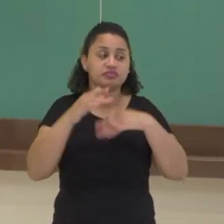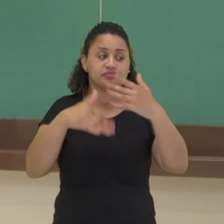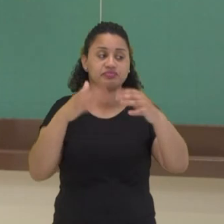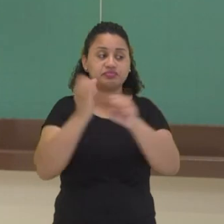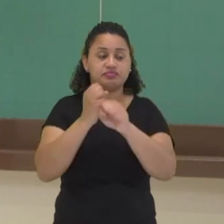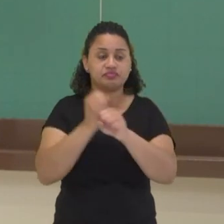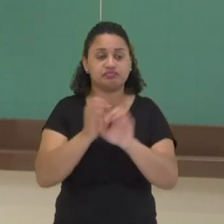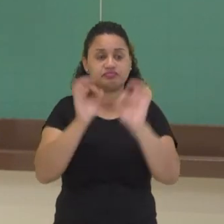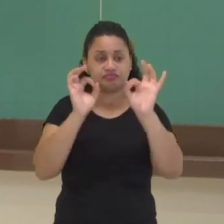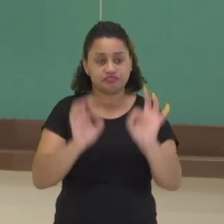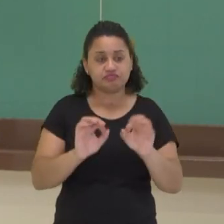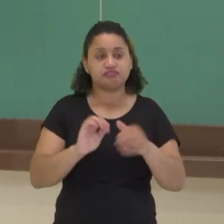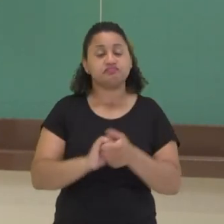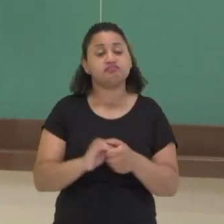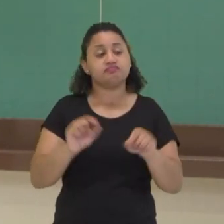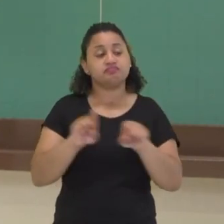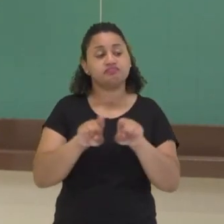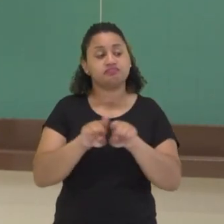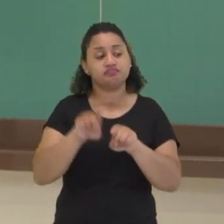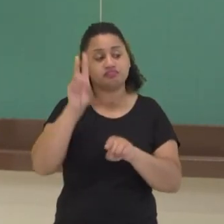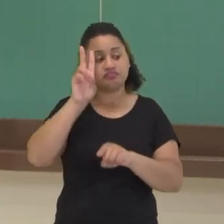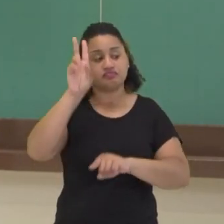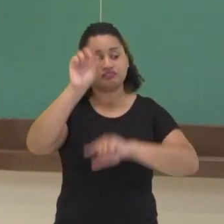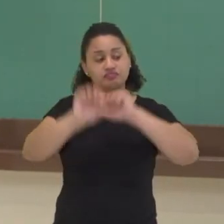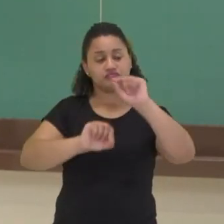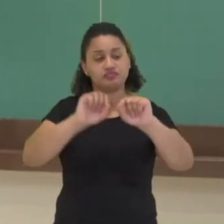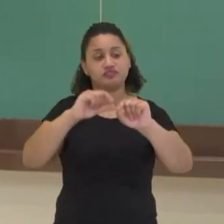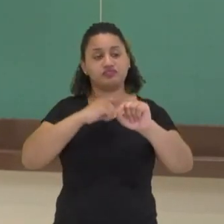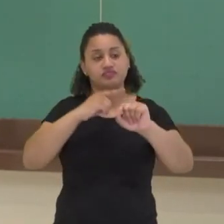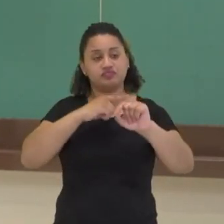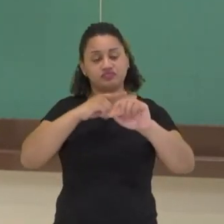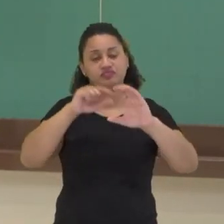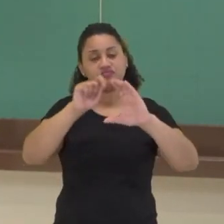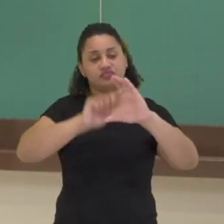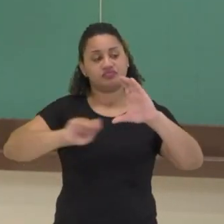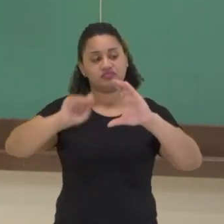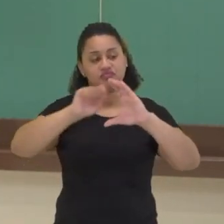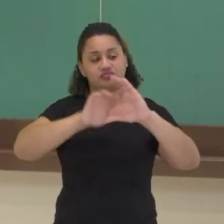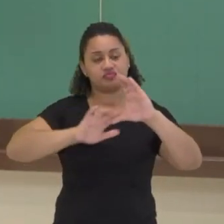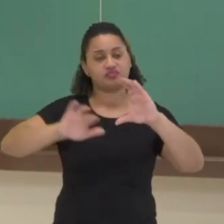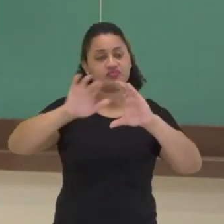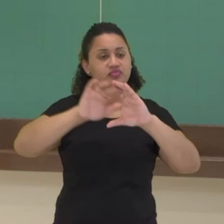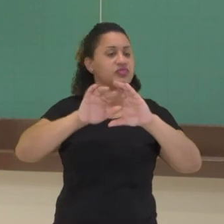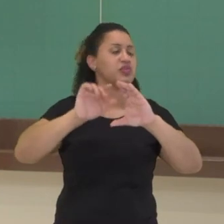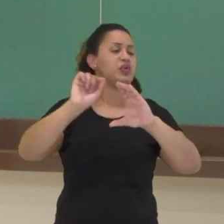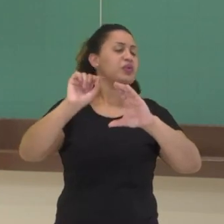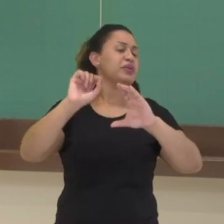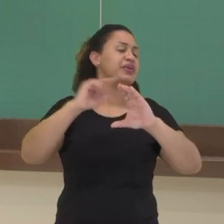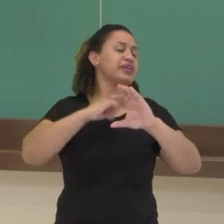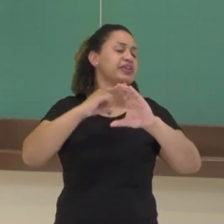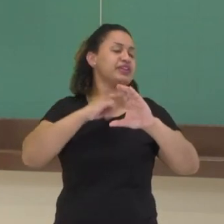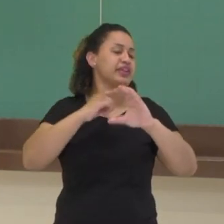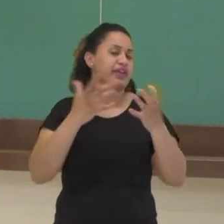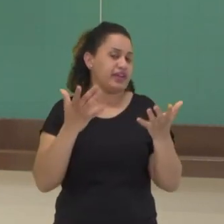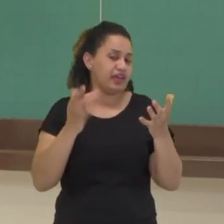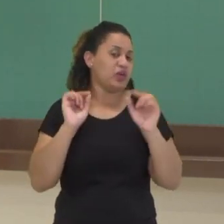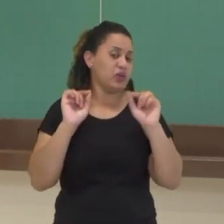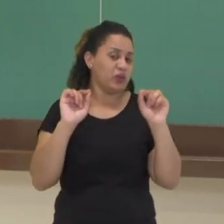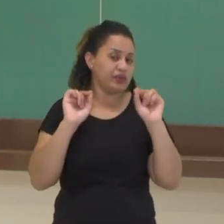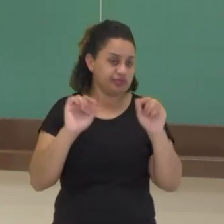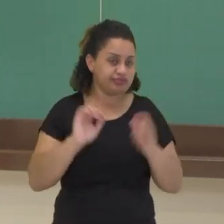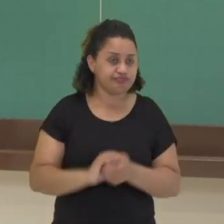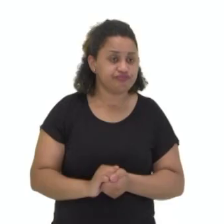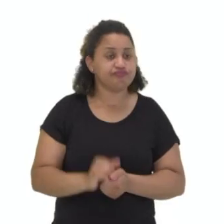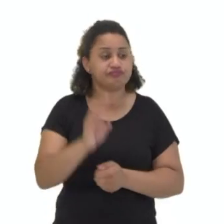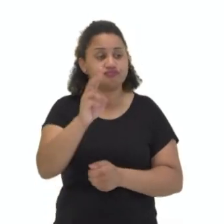corretamente. Lembrando também que aqui dentro dessa área do setor circular, quais são os elementos que eu tenho, né? Sempre